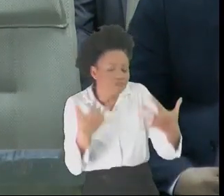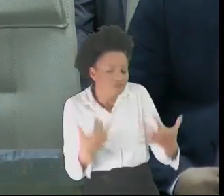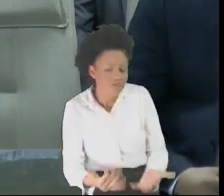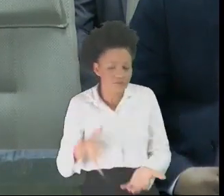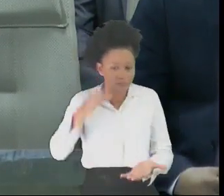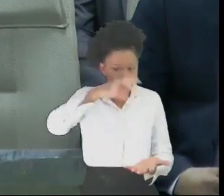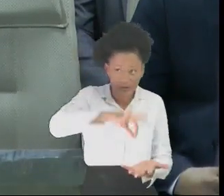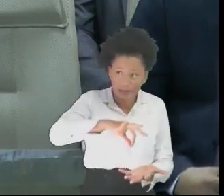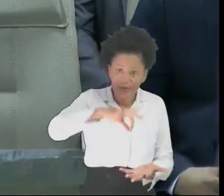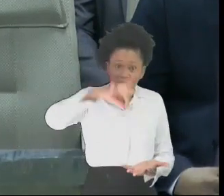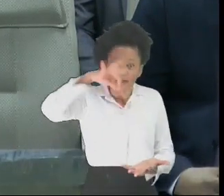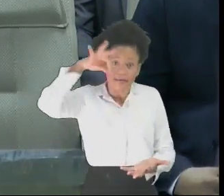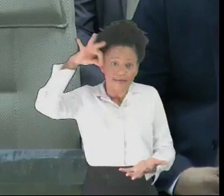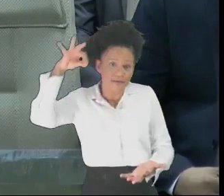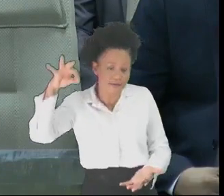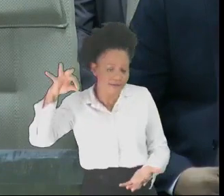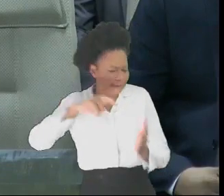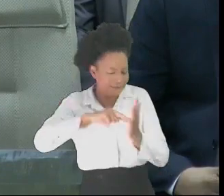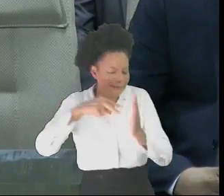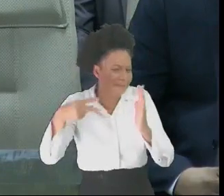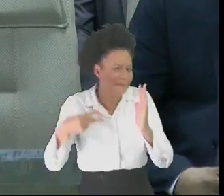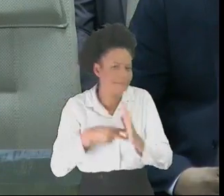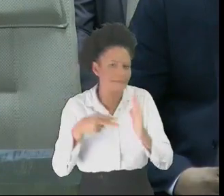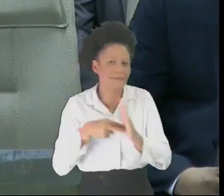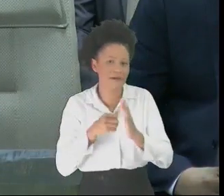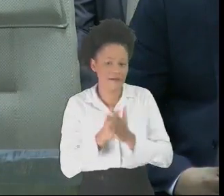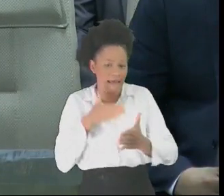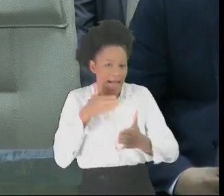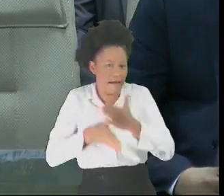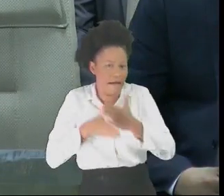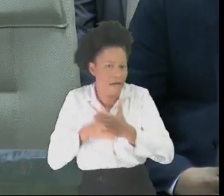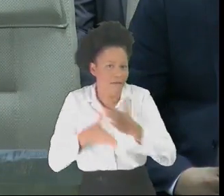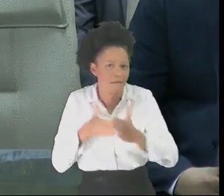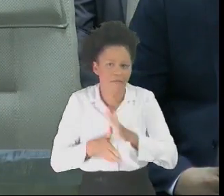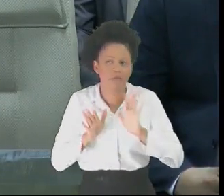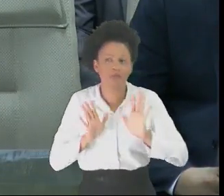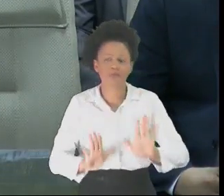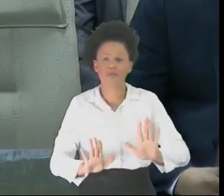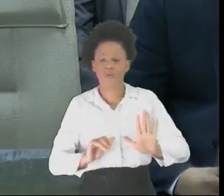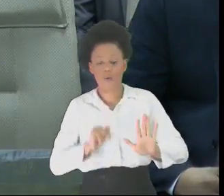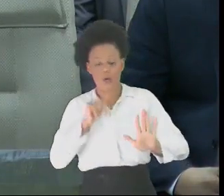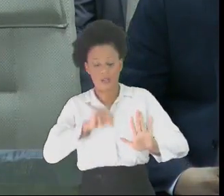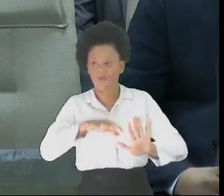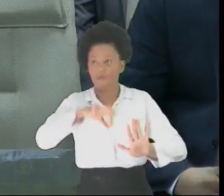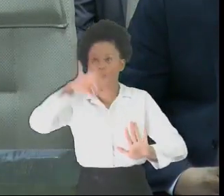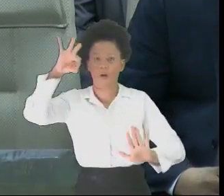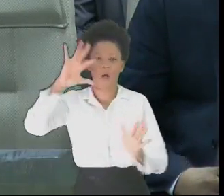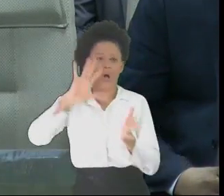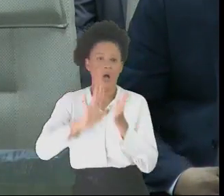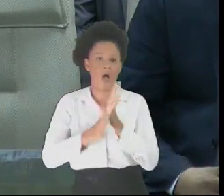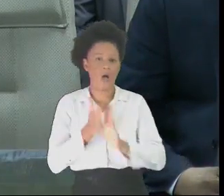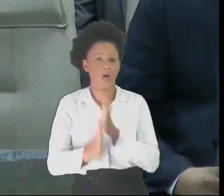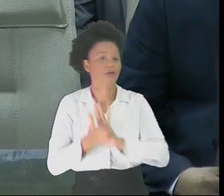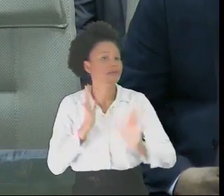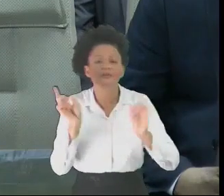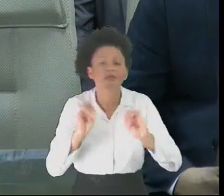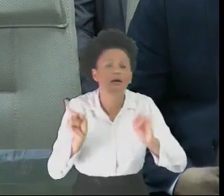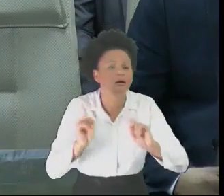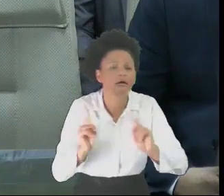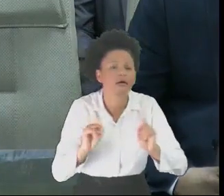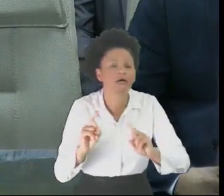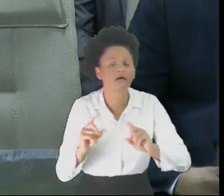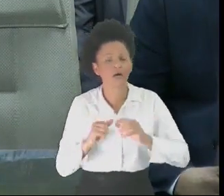não significa dizer que ele é limitado. Ele está aqui ou não está, está aqui ou está ali. Não, não significa